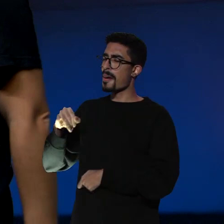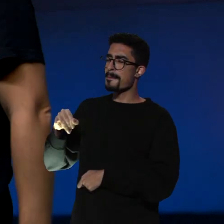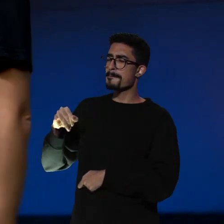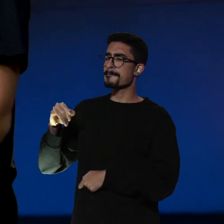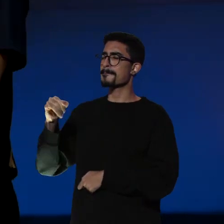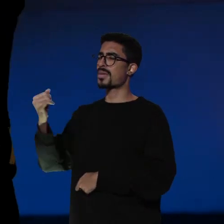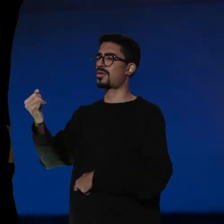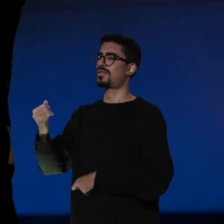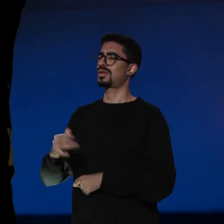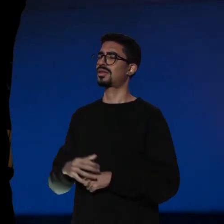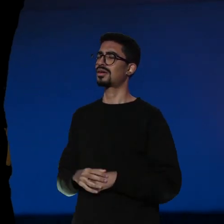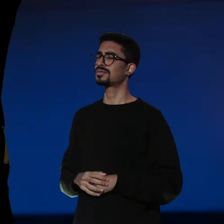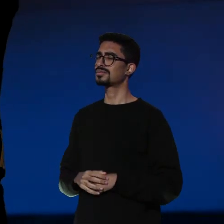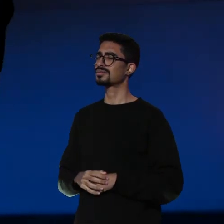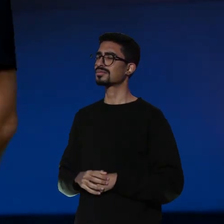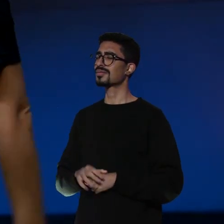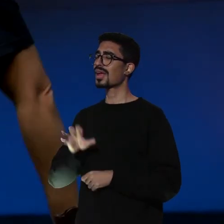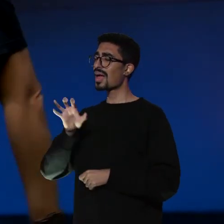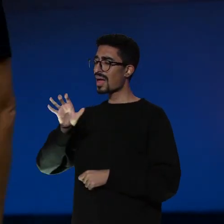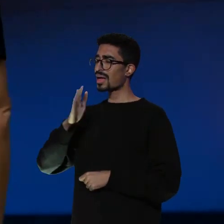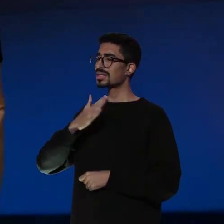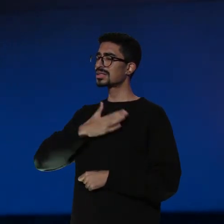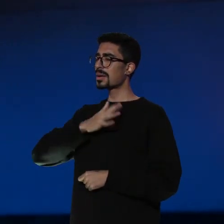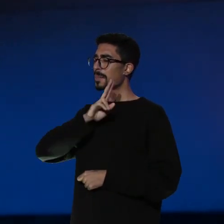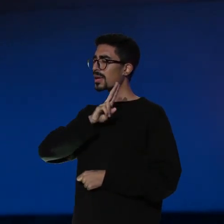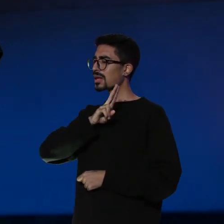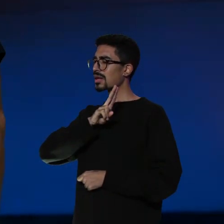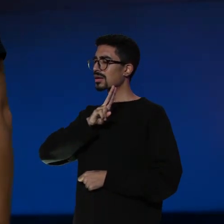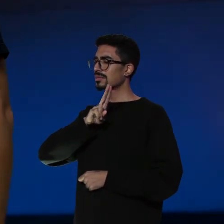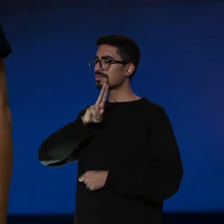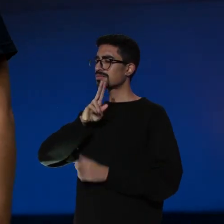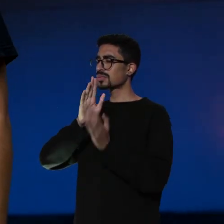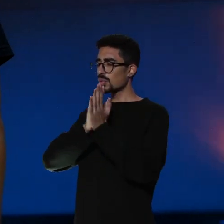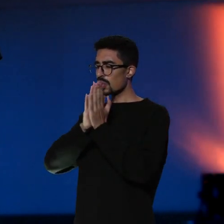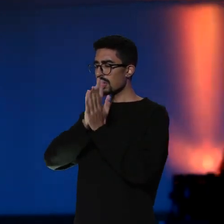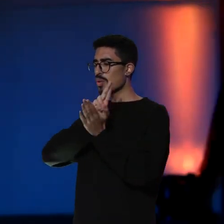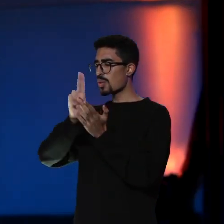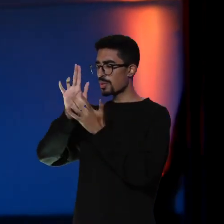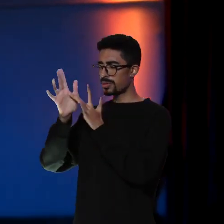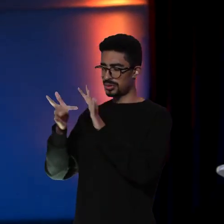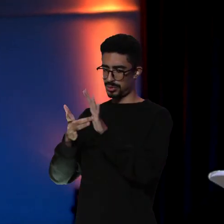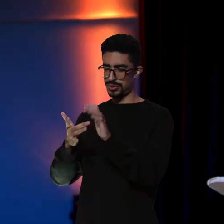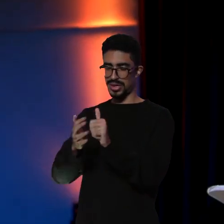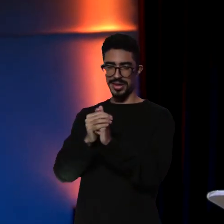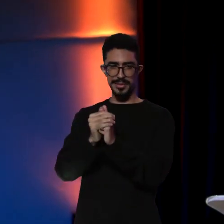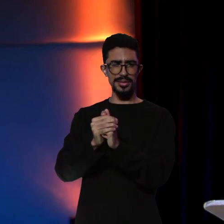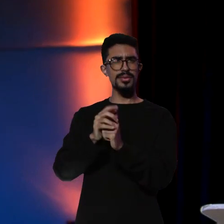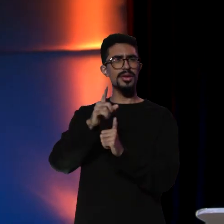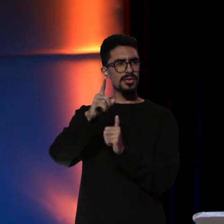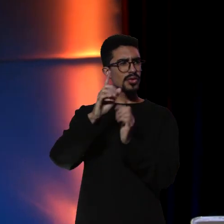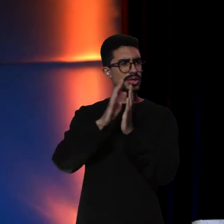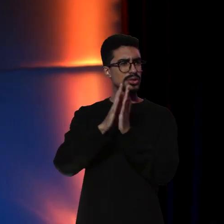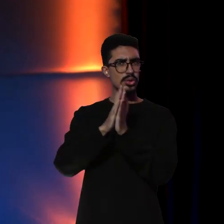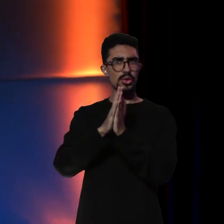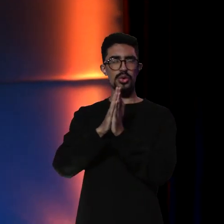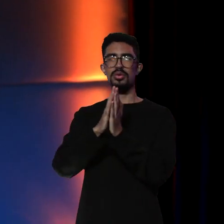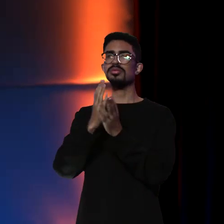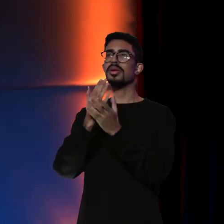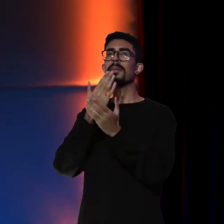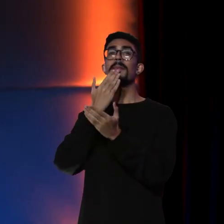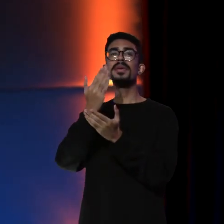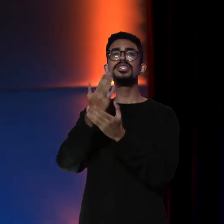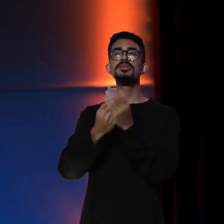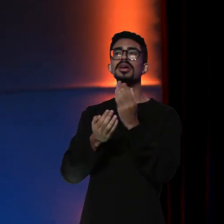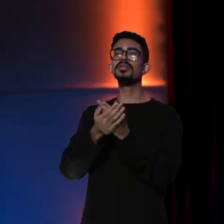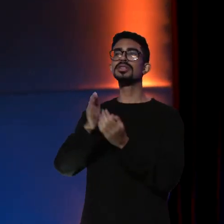à minha frente. Essa é a minha oração, Deus, no nome de Jesus. Amém. Você fez essa oração? Faz uma cena com tua mão, só quero ver onde você